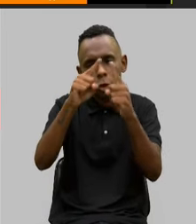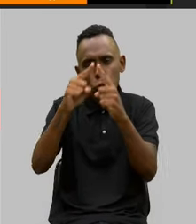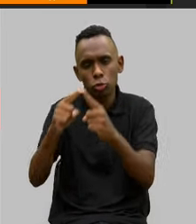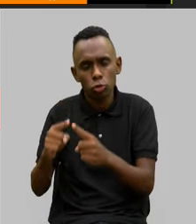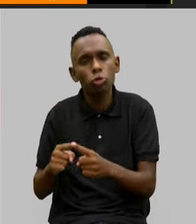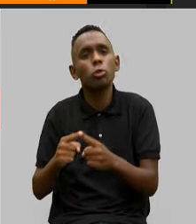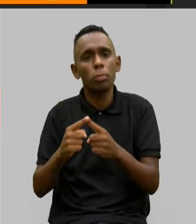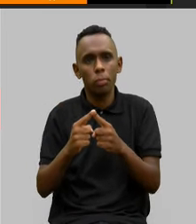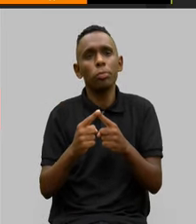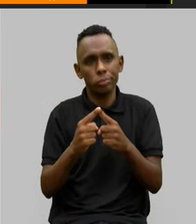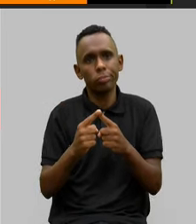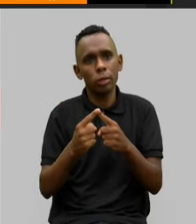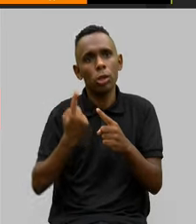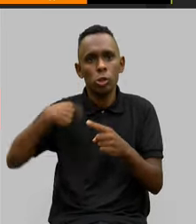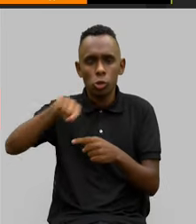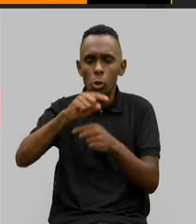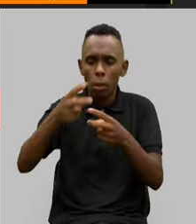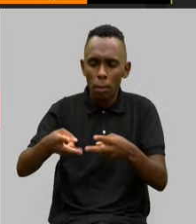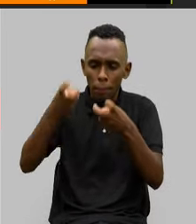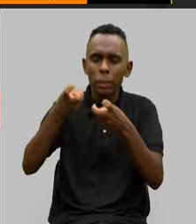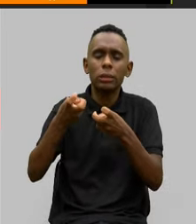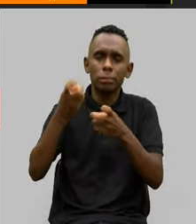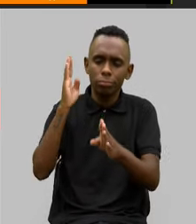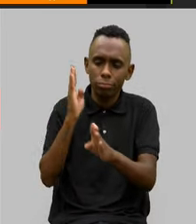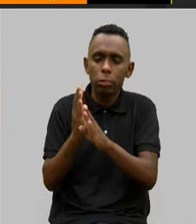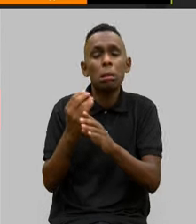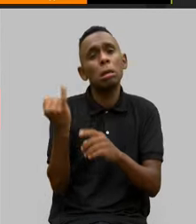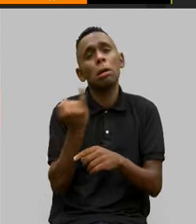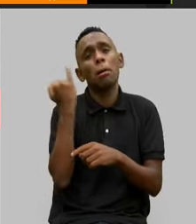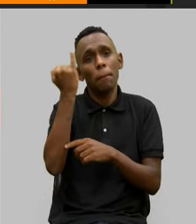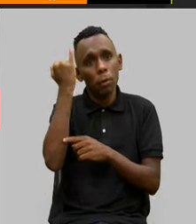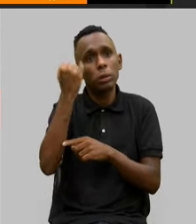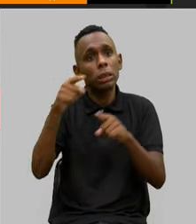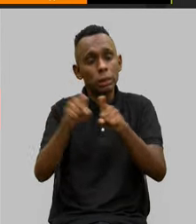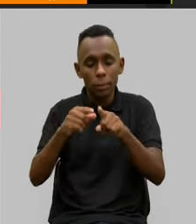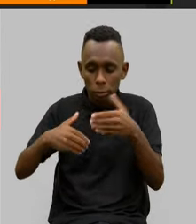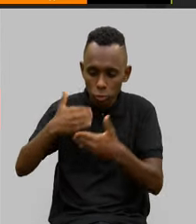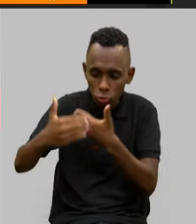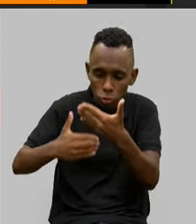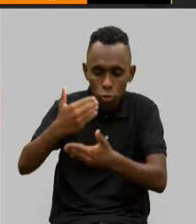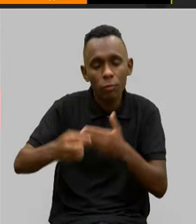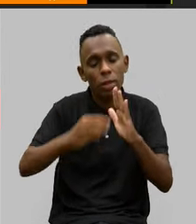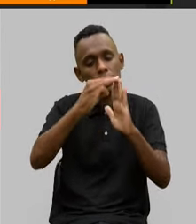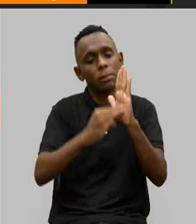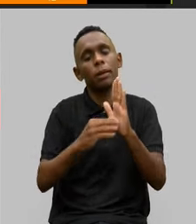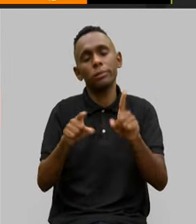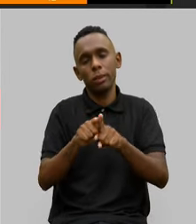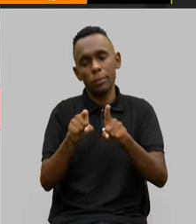metabólitos também que a gente achou que seria importante a gente tá desenvolvendo essas